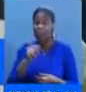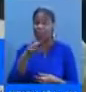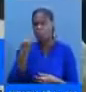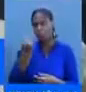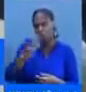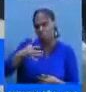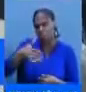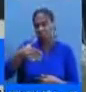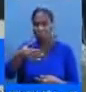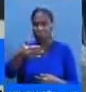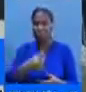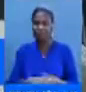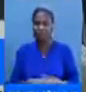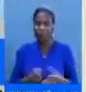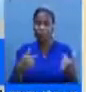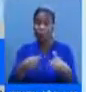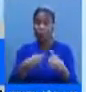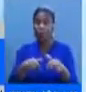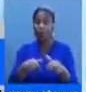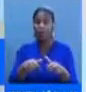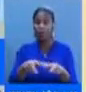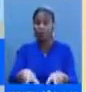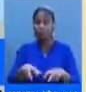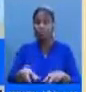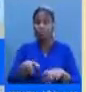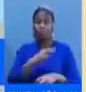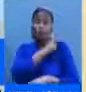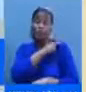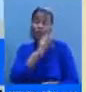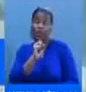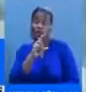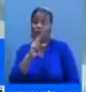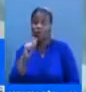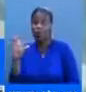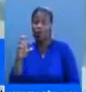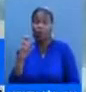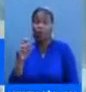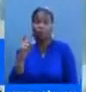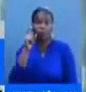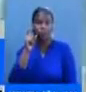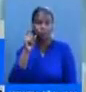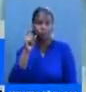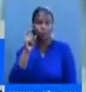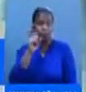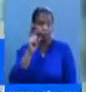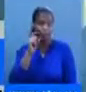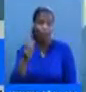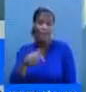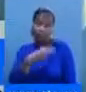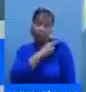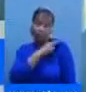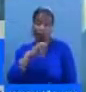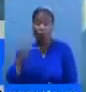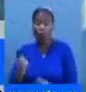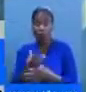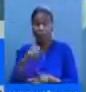geração. O encontro teve lugar no auditório da Universidade Gregório Semedo, patrono desta instituição de origem cabo-verdiana. Hoje, o